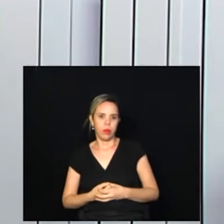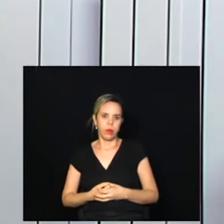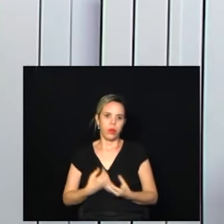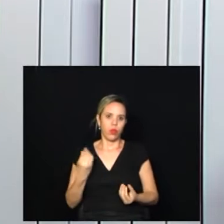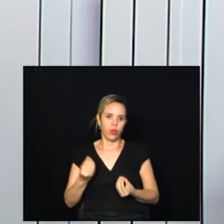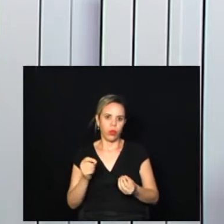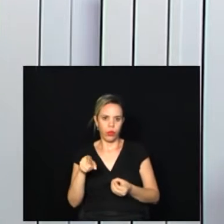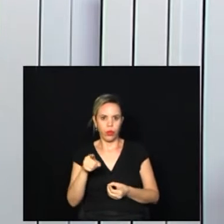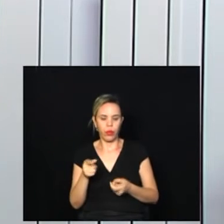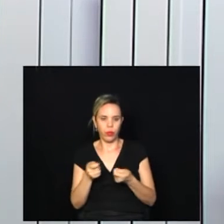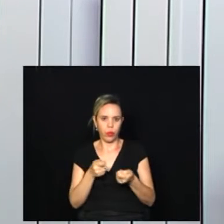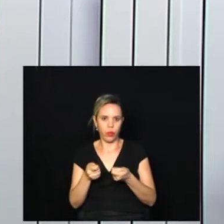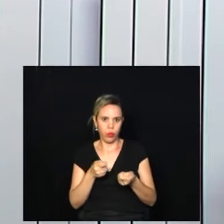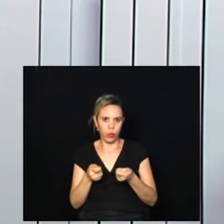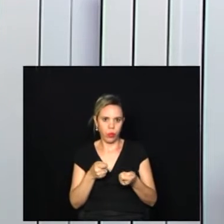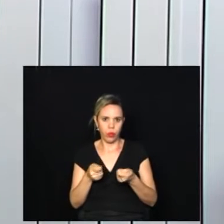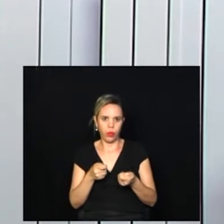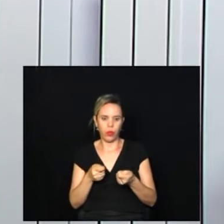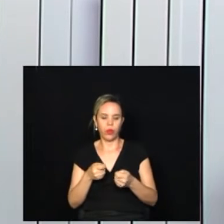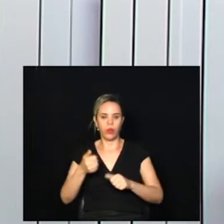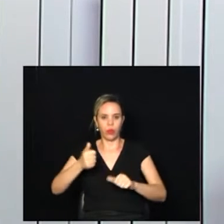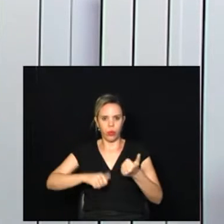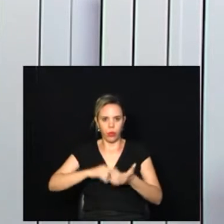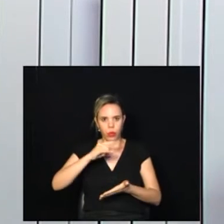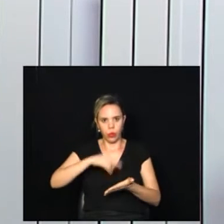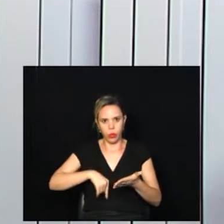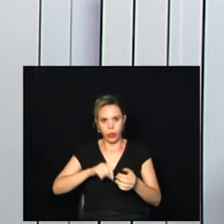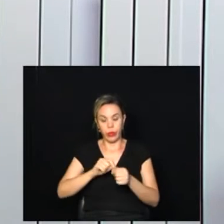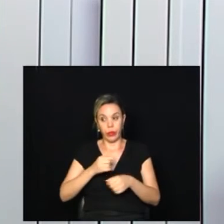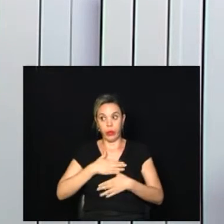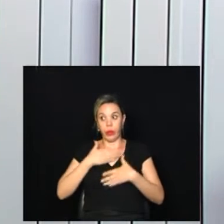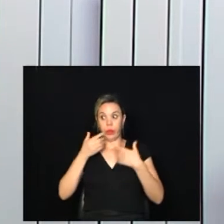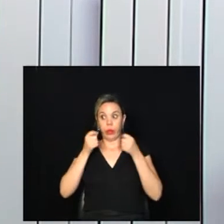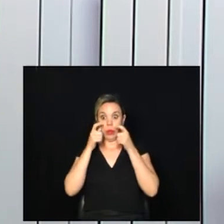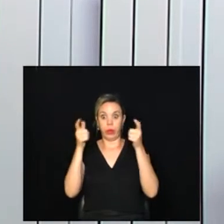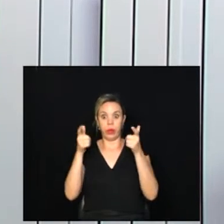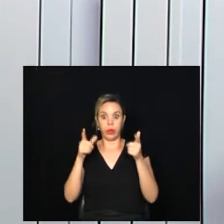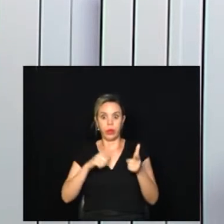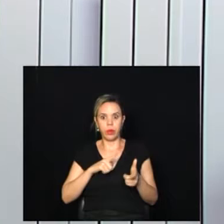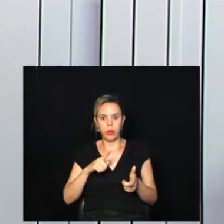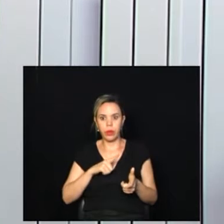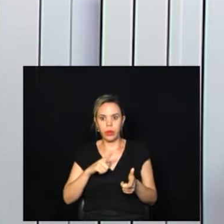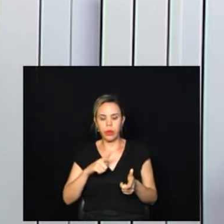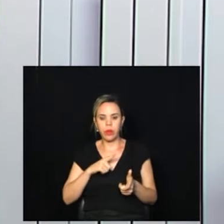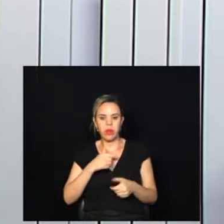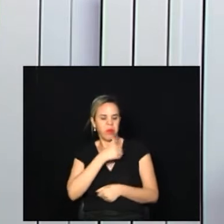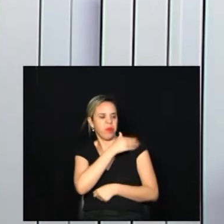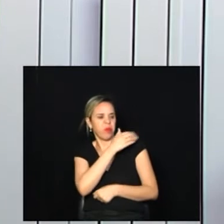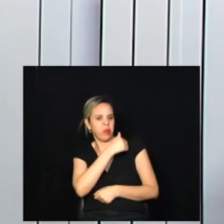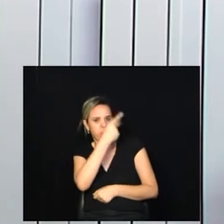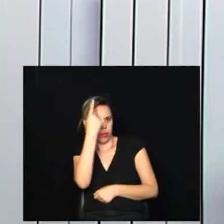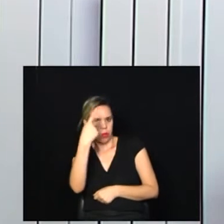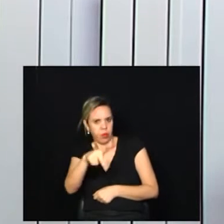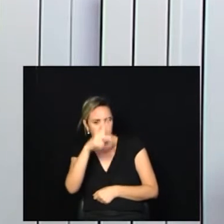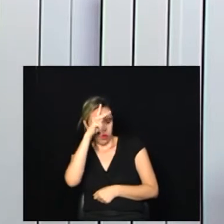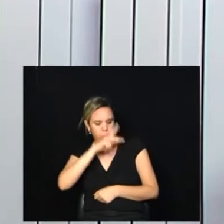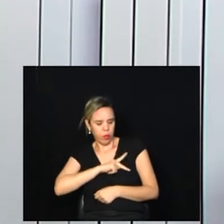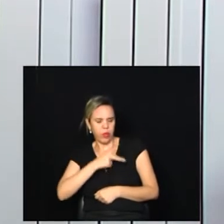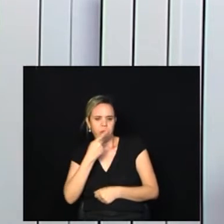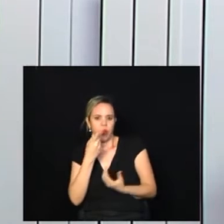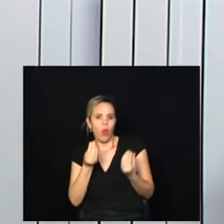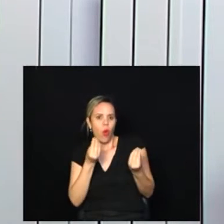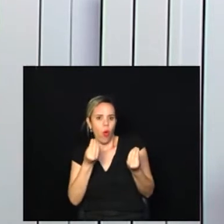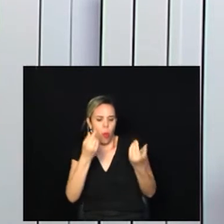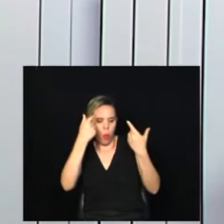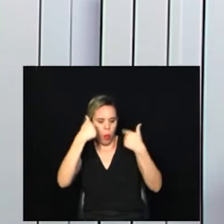Como que você lidou com esse diagnóstico? Você ficou surpresa? Teve um preconceito seu mesmo de falar, mas